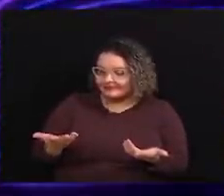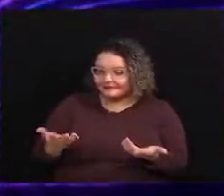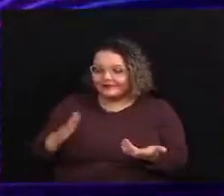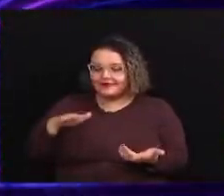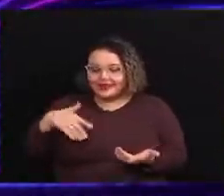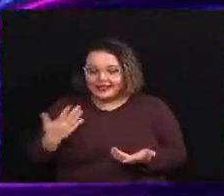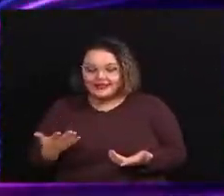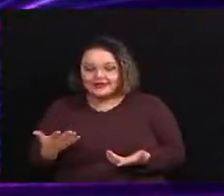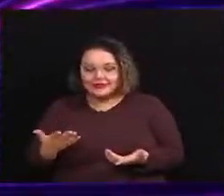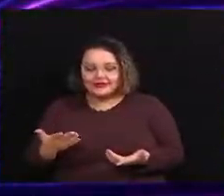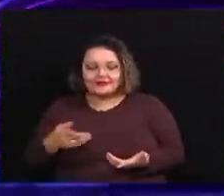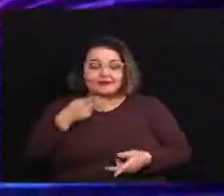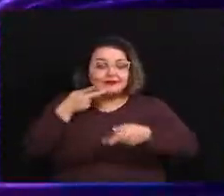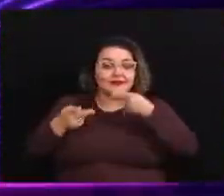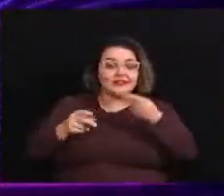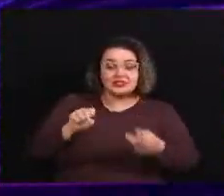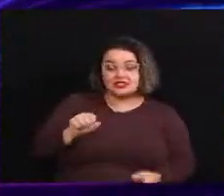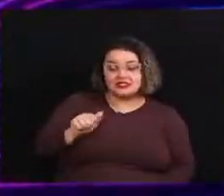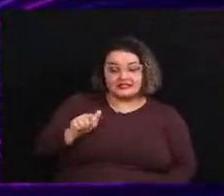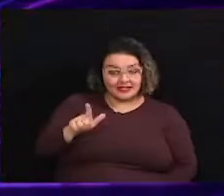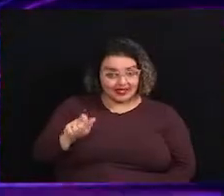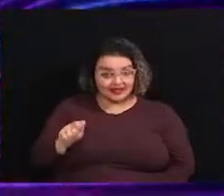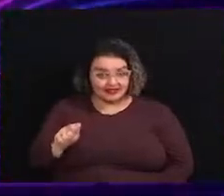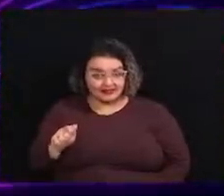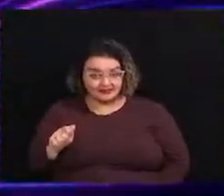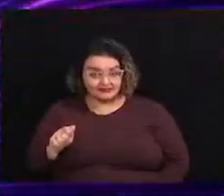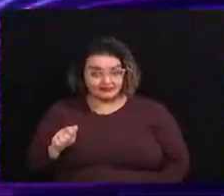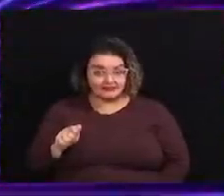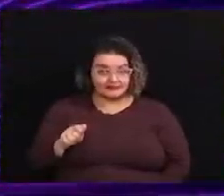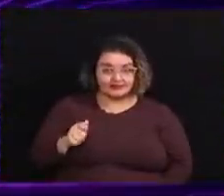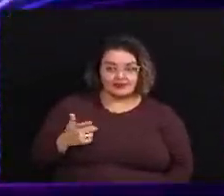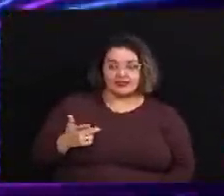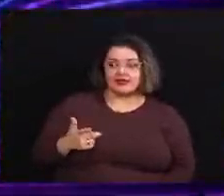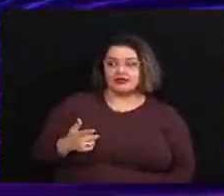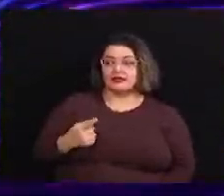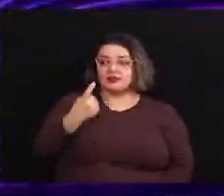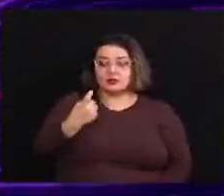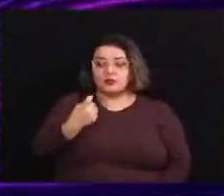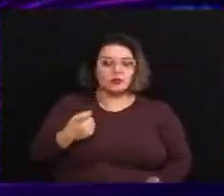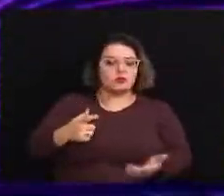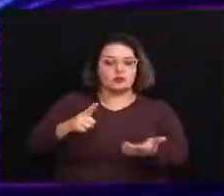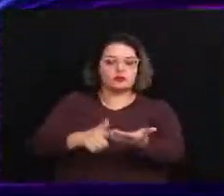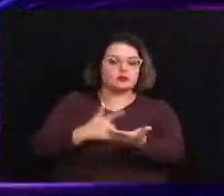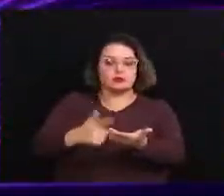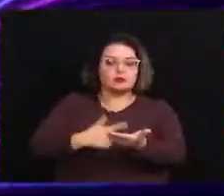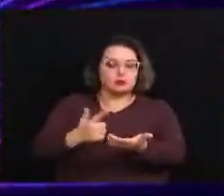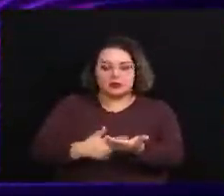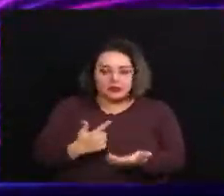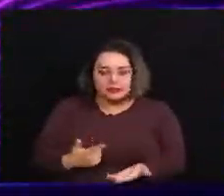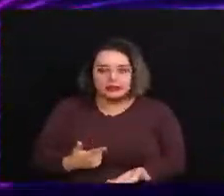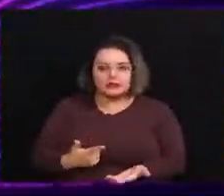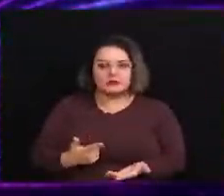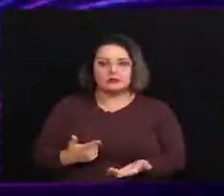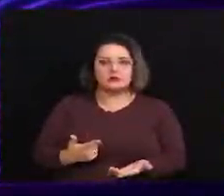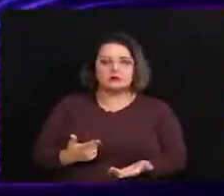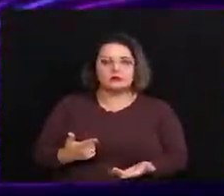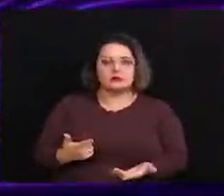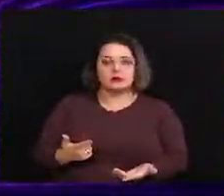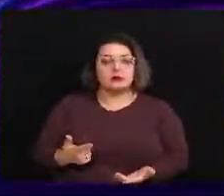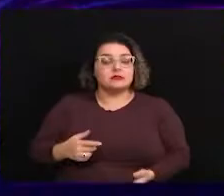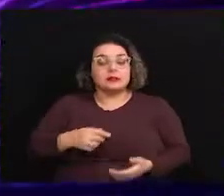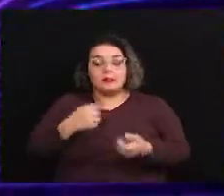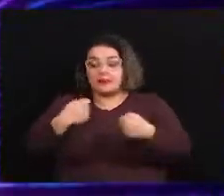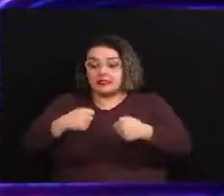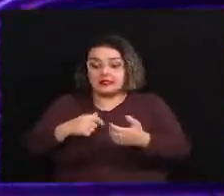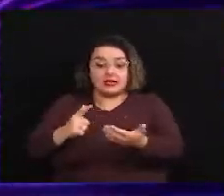quando se trata de sagas, que é assim, que o livro sozinho não dá conta, né? Que você precisa ler não sei quantos livros para entender. O Bairro dos